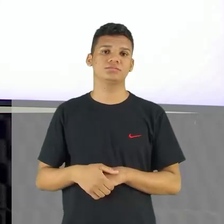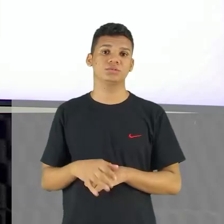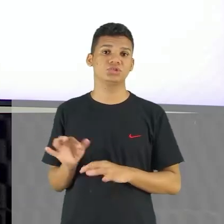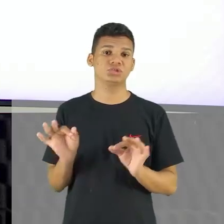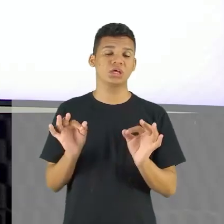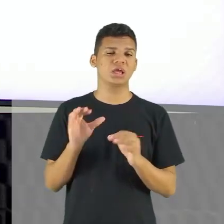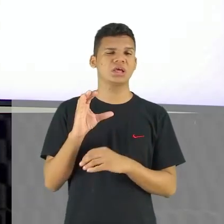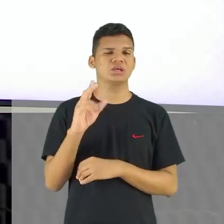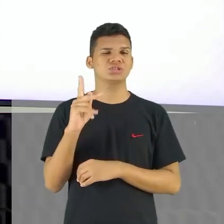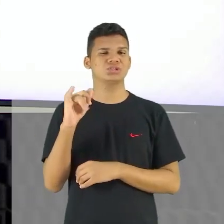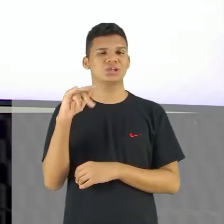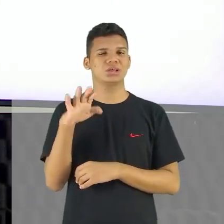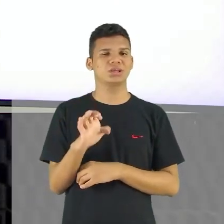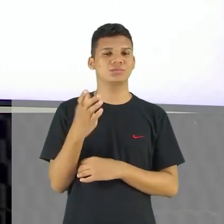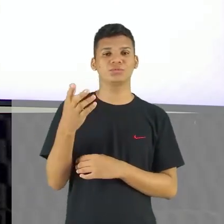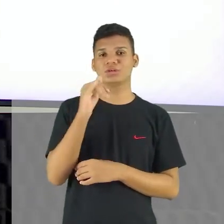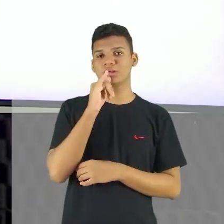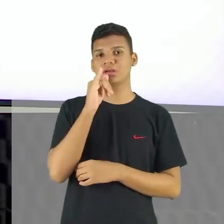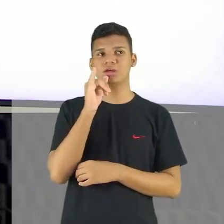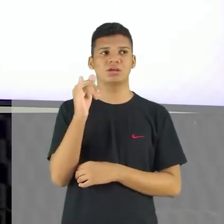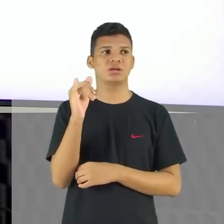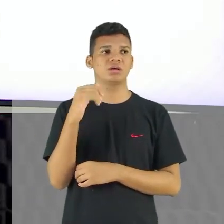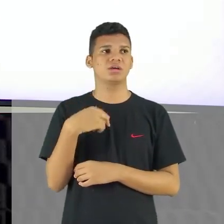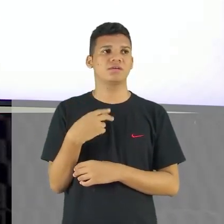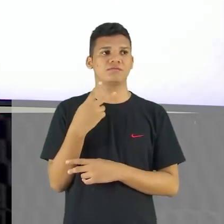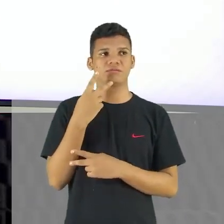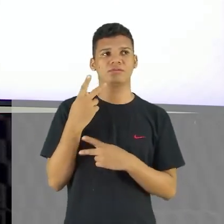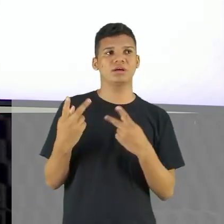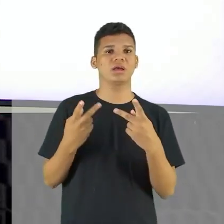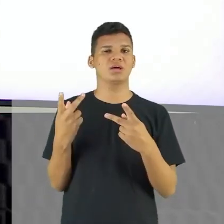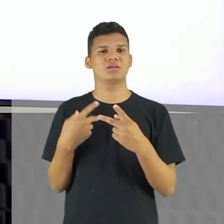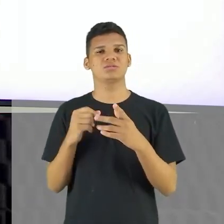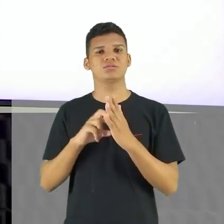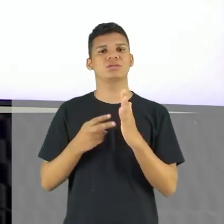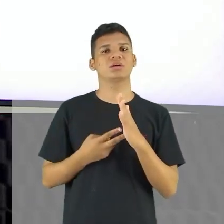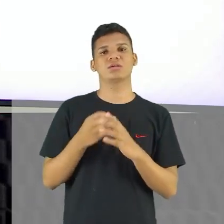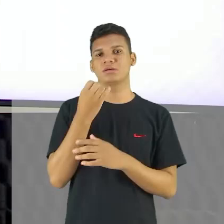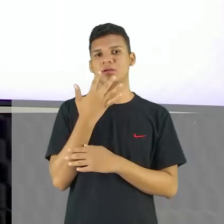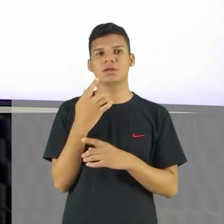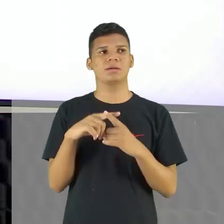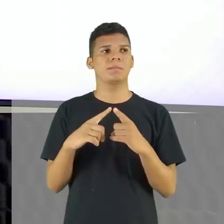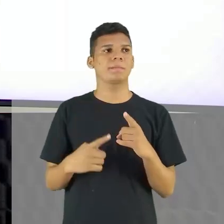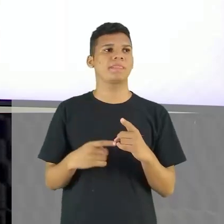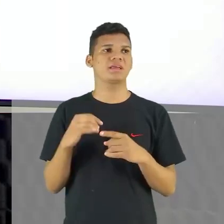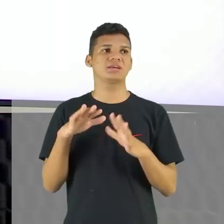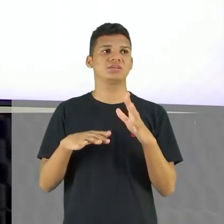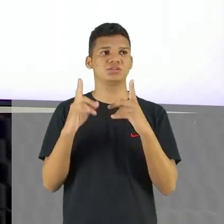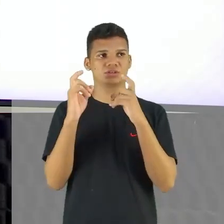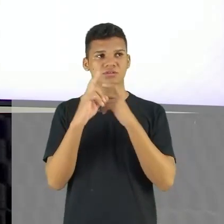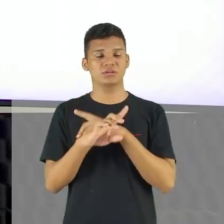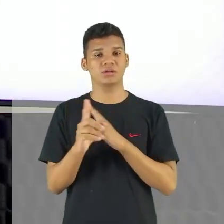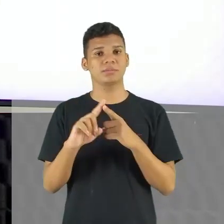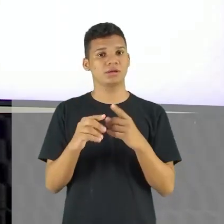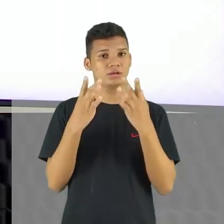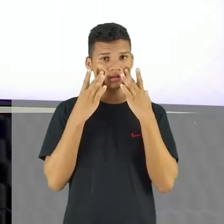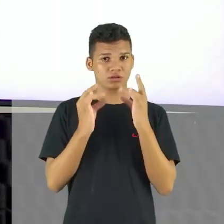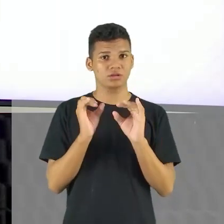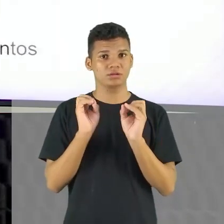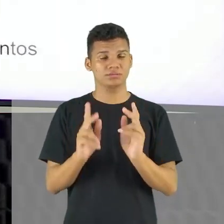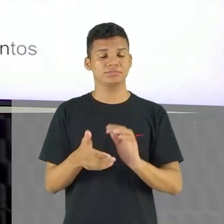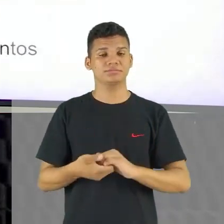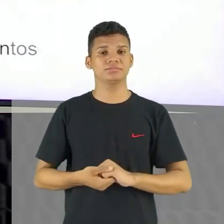tá? Mais chique, né? Falar chique é falar bem, não é falar difícil, tá? Presta atenção nisso